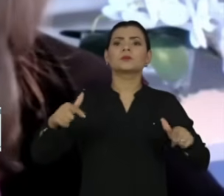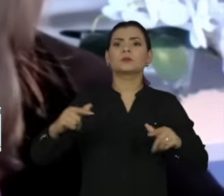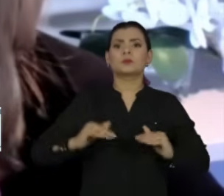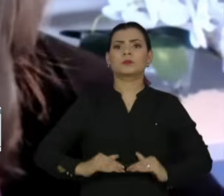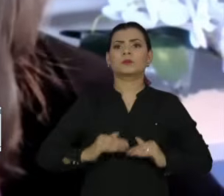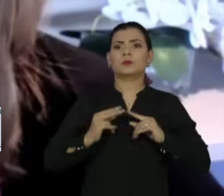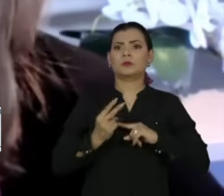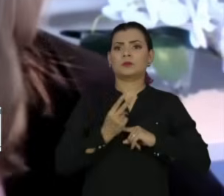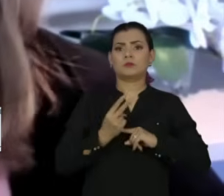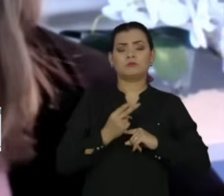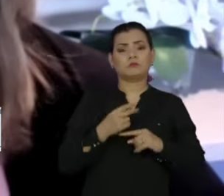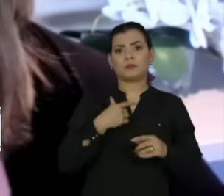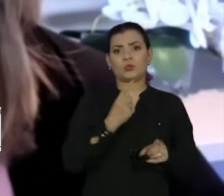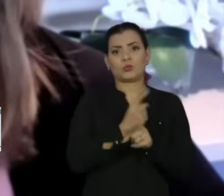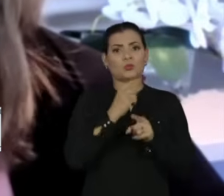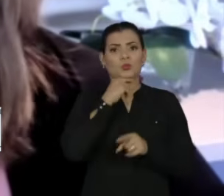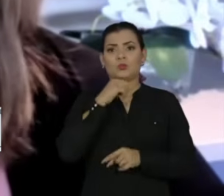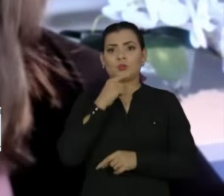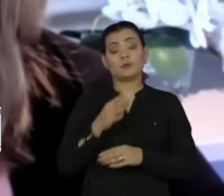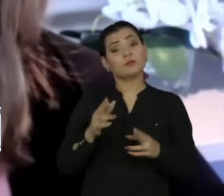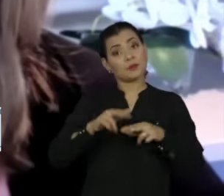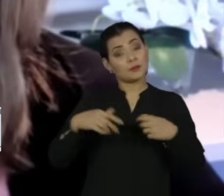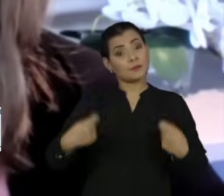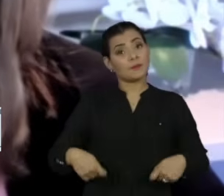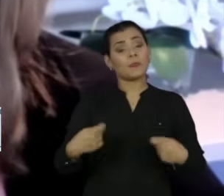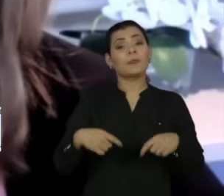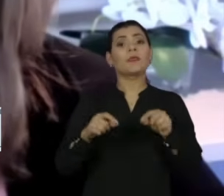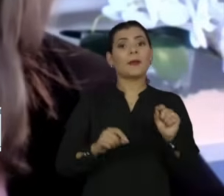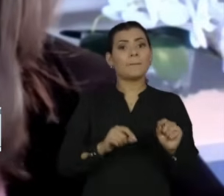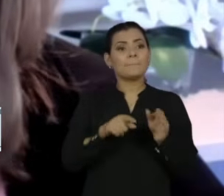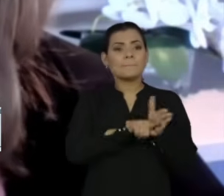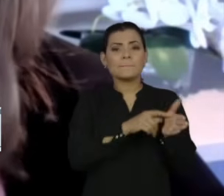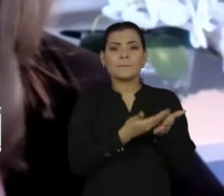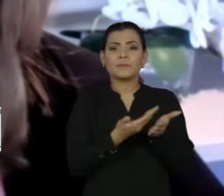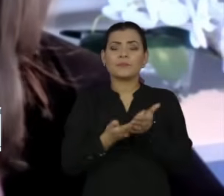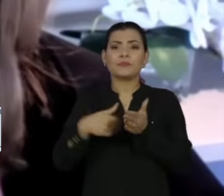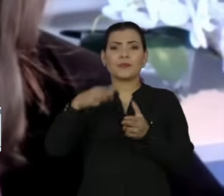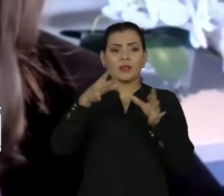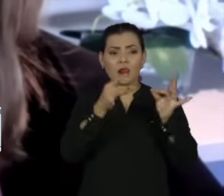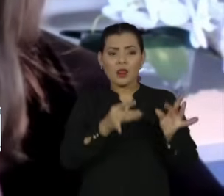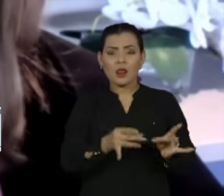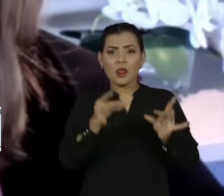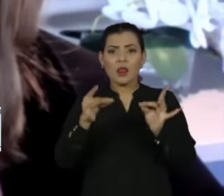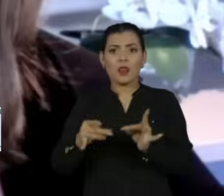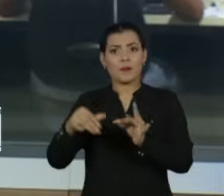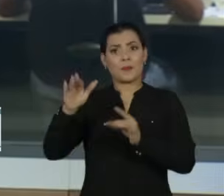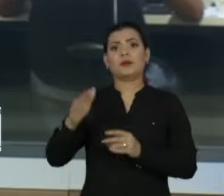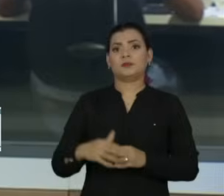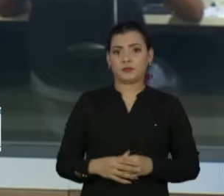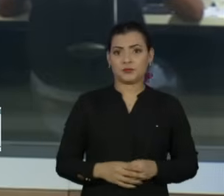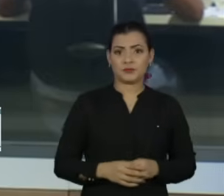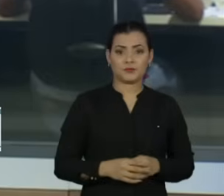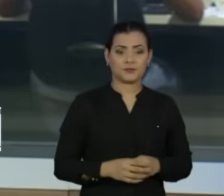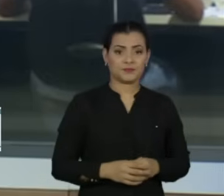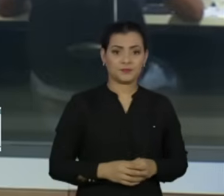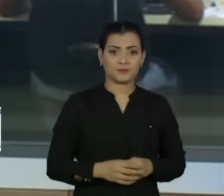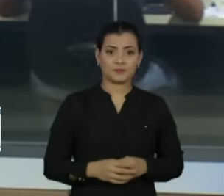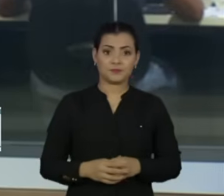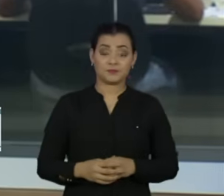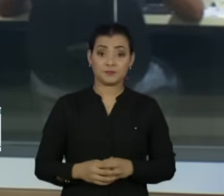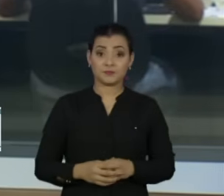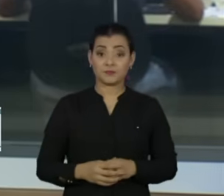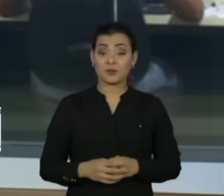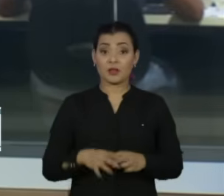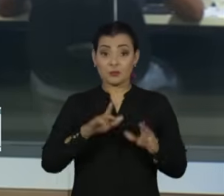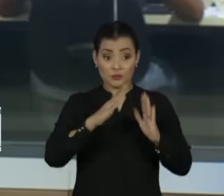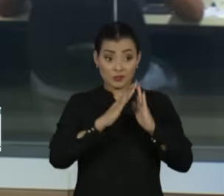esses testes não medem, e é preciso um estudo mais aprofundado, tá? Mais complicado. O receio de